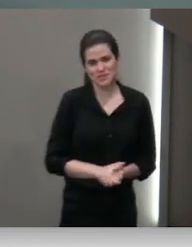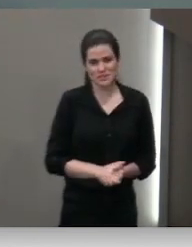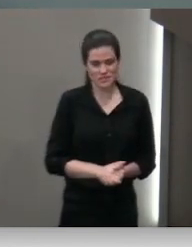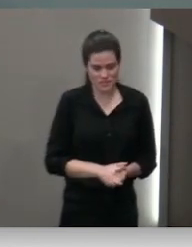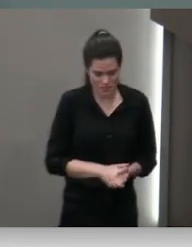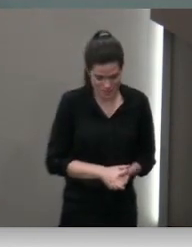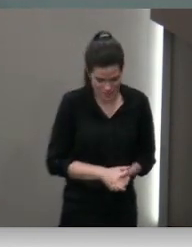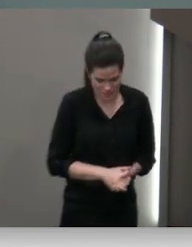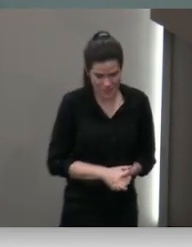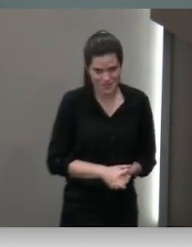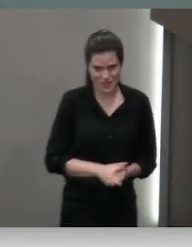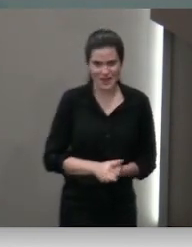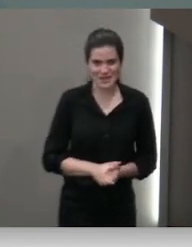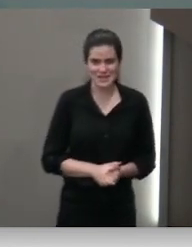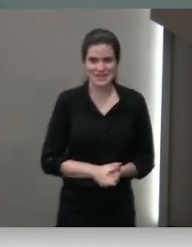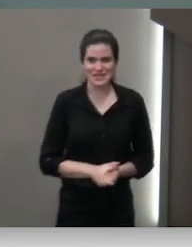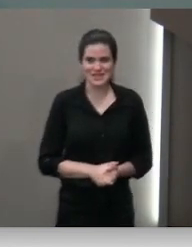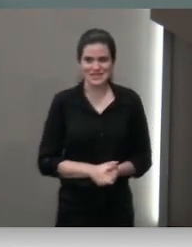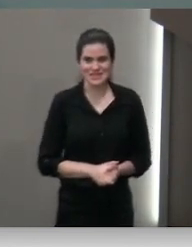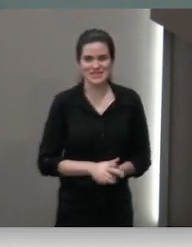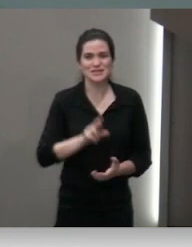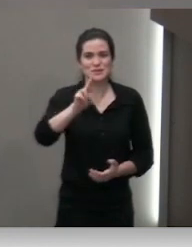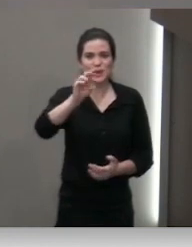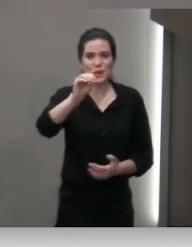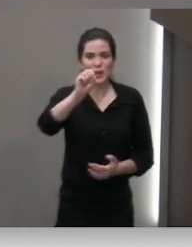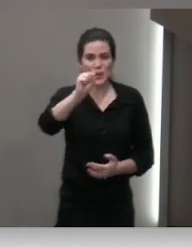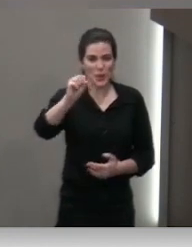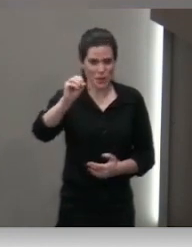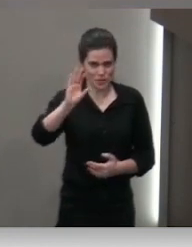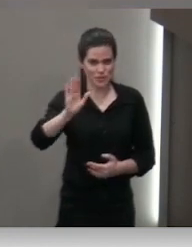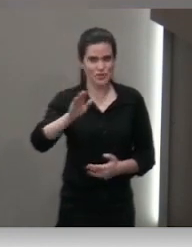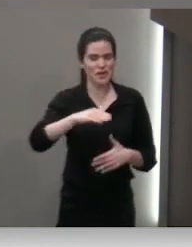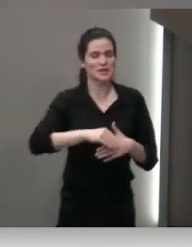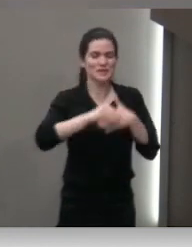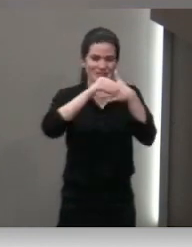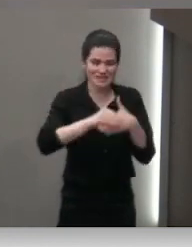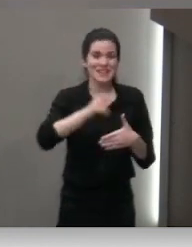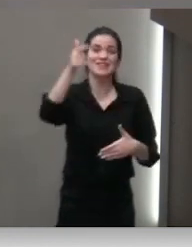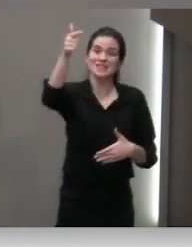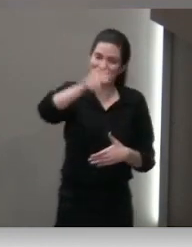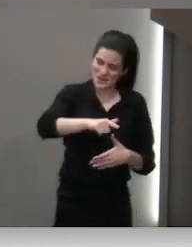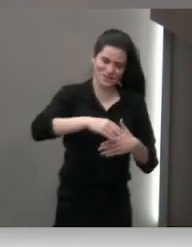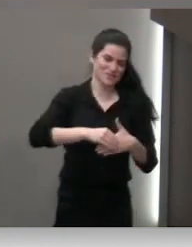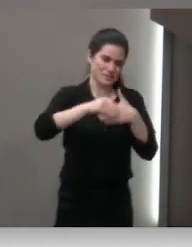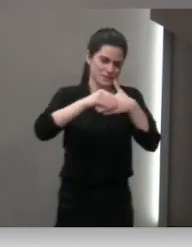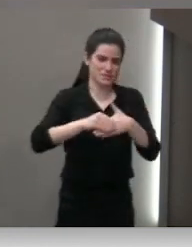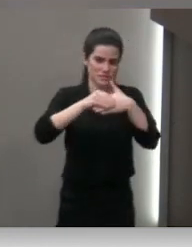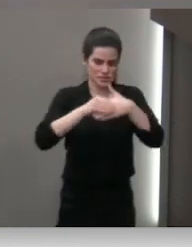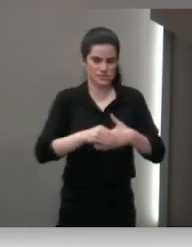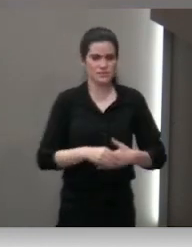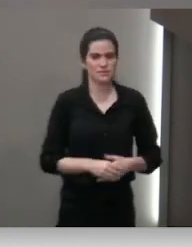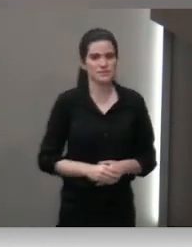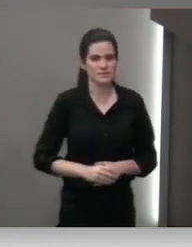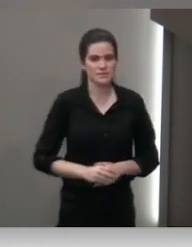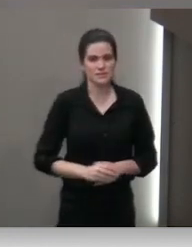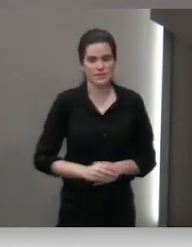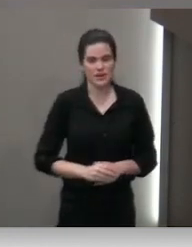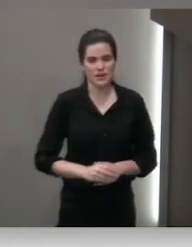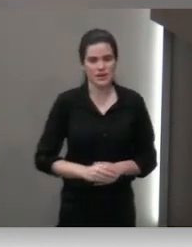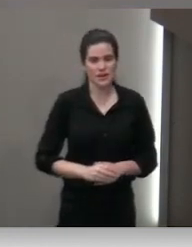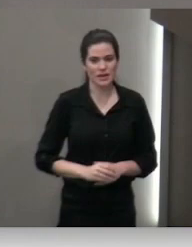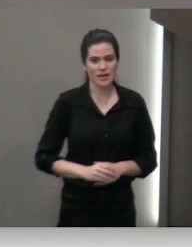Daí o rosto já tinha cumprimentado, né? Se sinta cumprimentado pela segunda vez, tá bem? É, conforme a